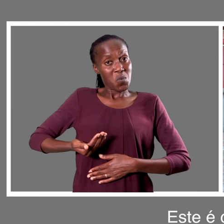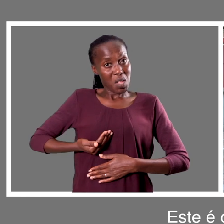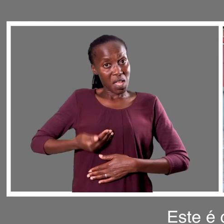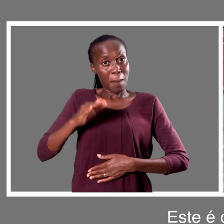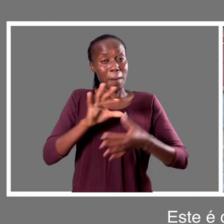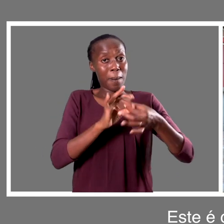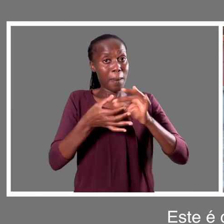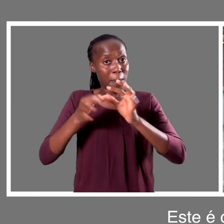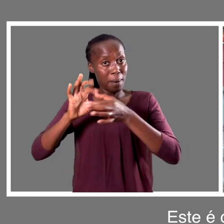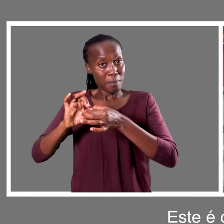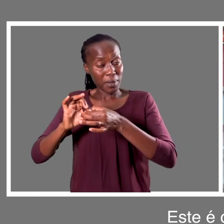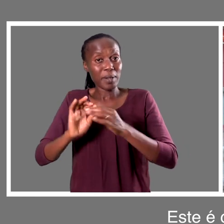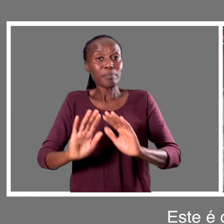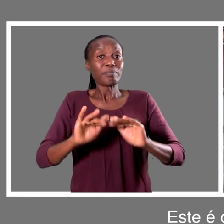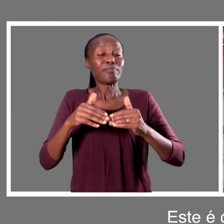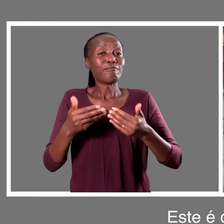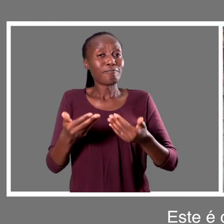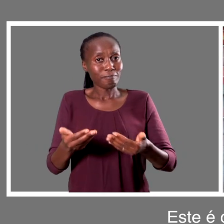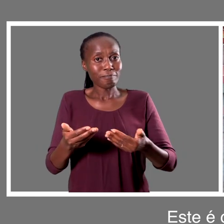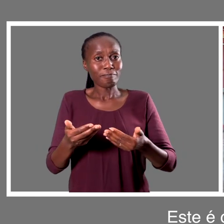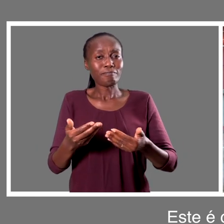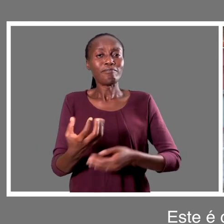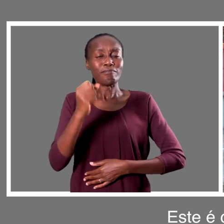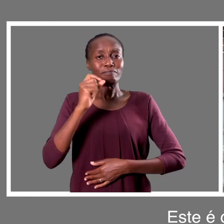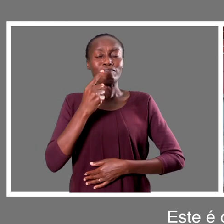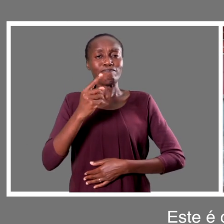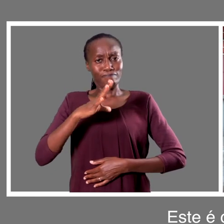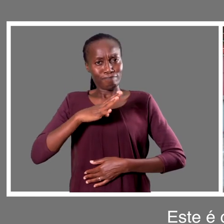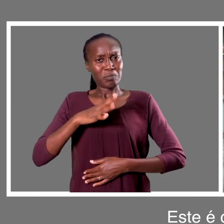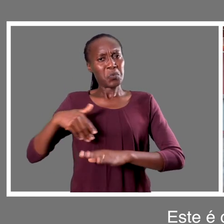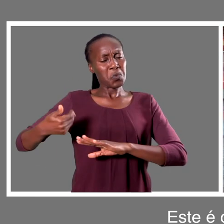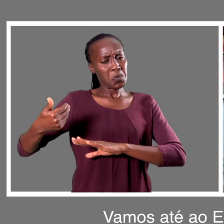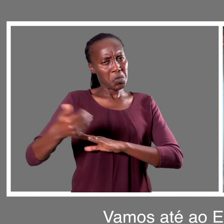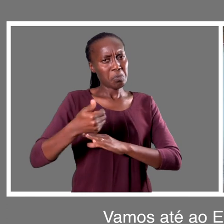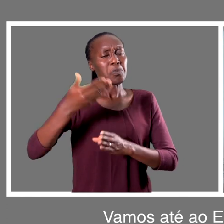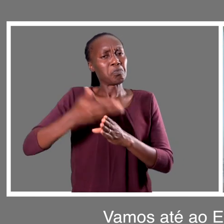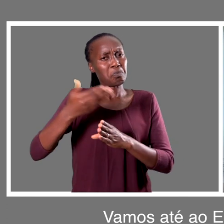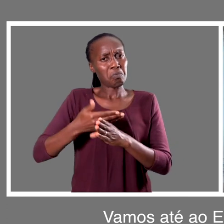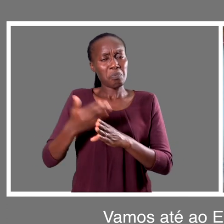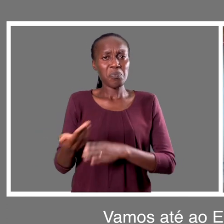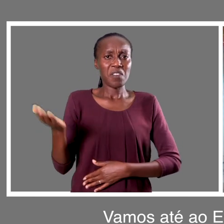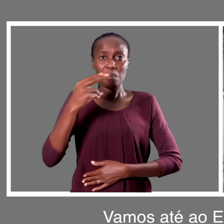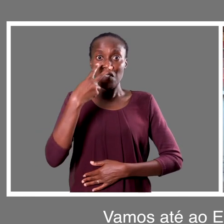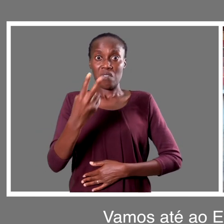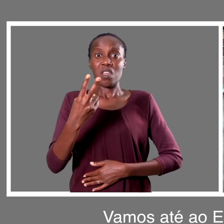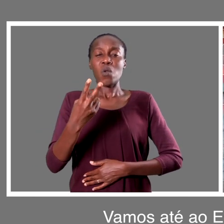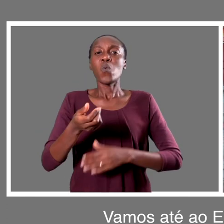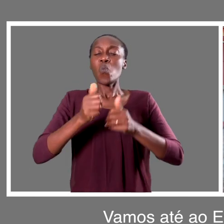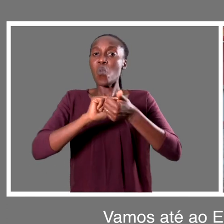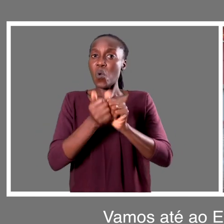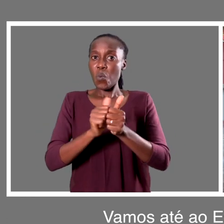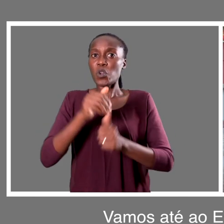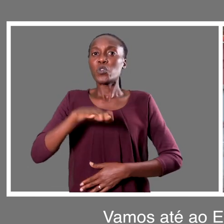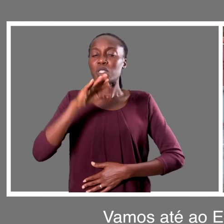atleta paralímpica Elizabeth Kwambi leva no seu dia a dia. Vamos até ao Estado